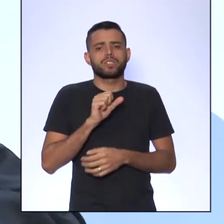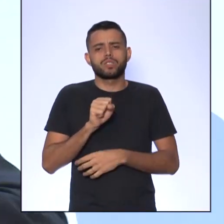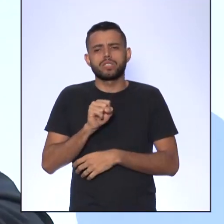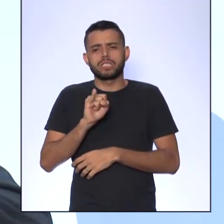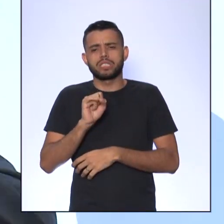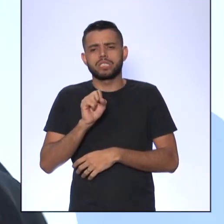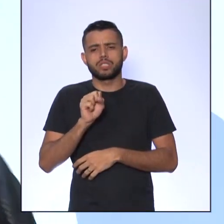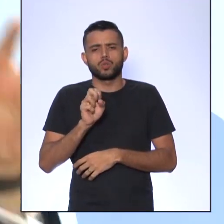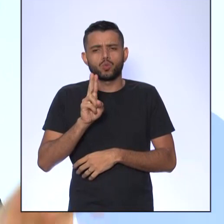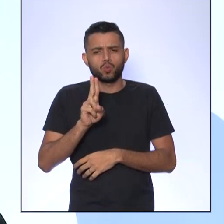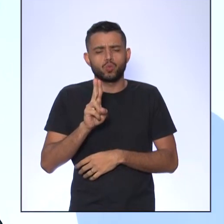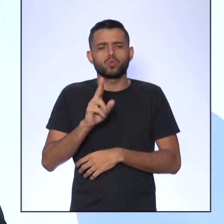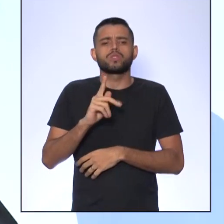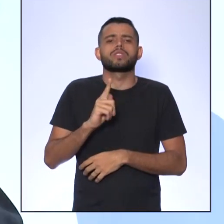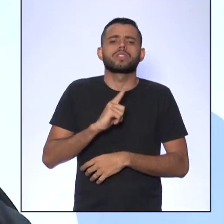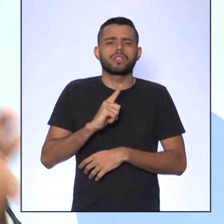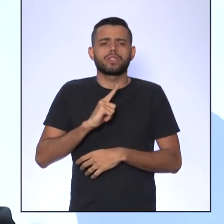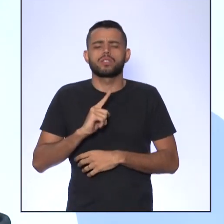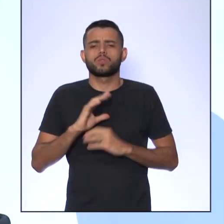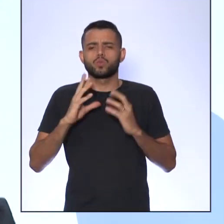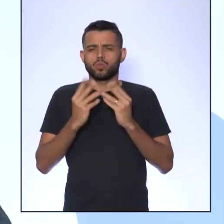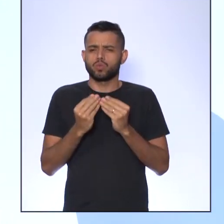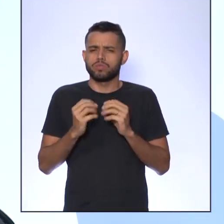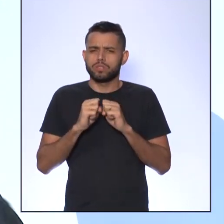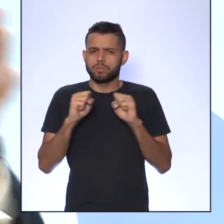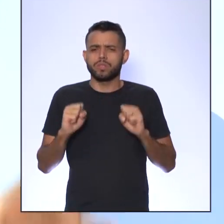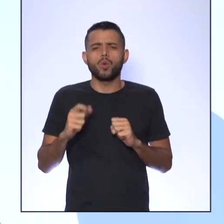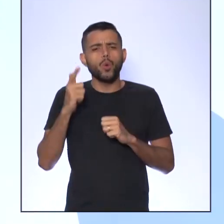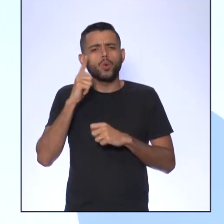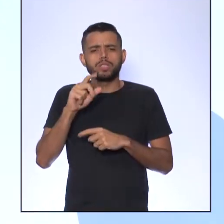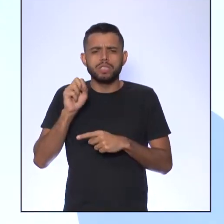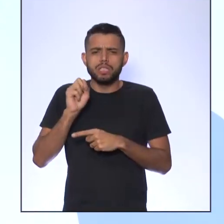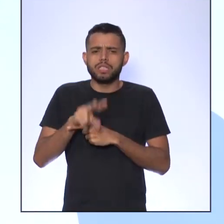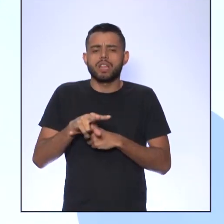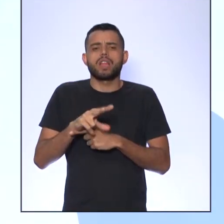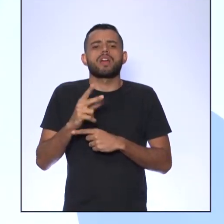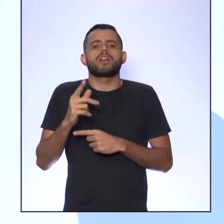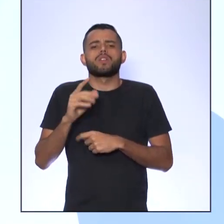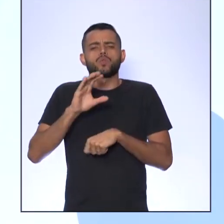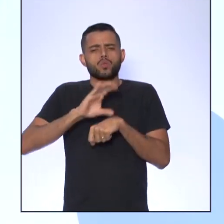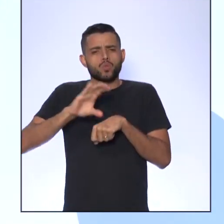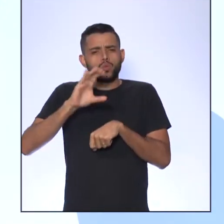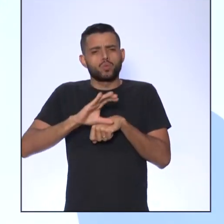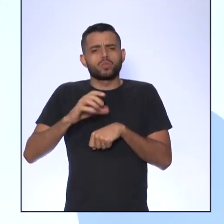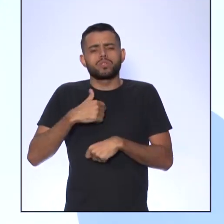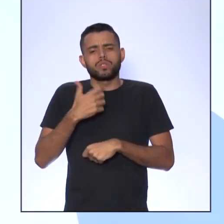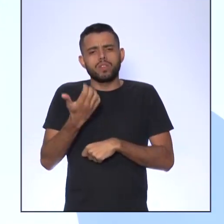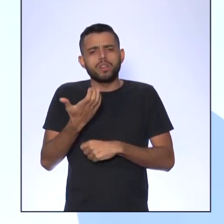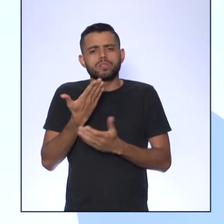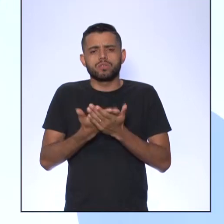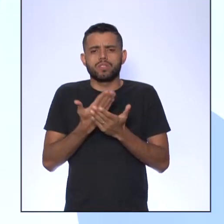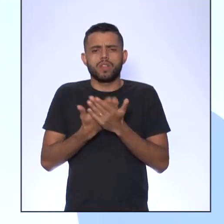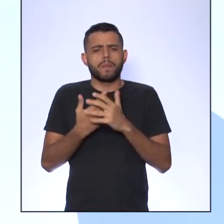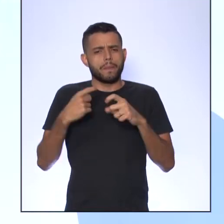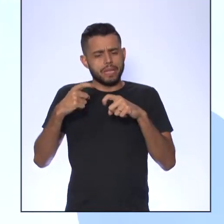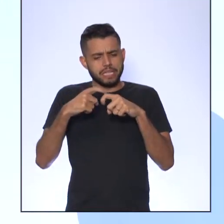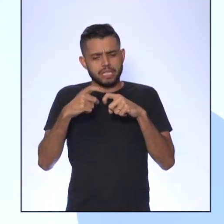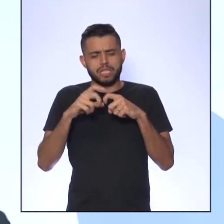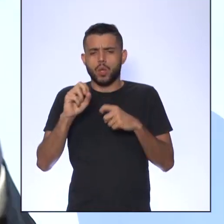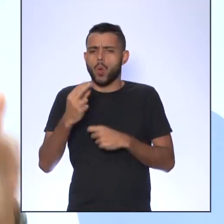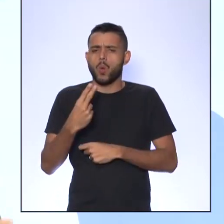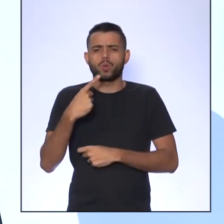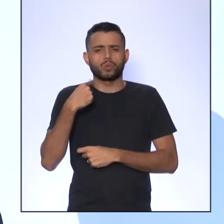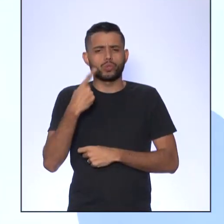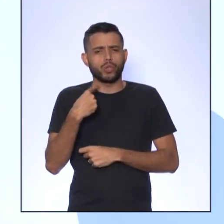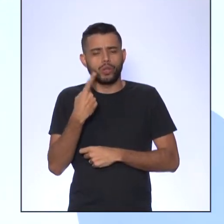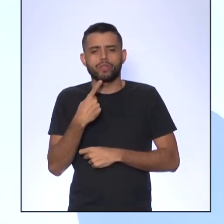dar todo o sistema para você entrar em vagas, para você sonhar no curso. Olha, eu quero fazer medicina, ou quero fazer direito,